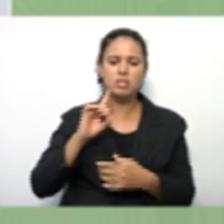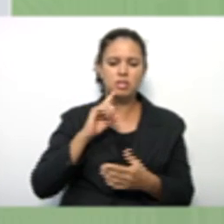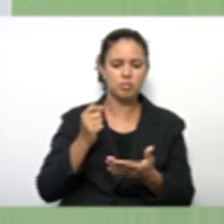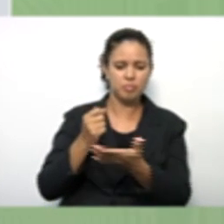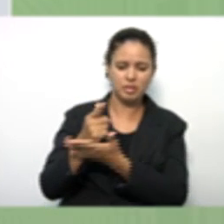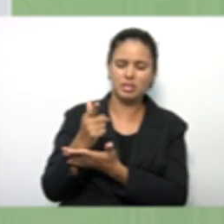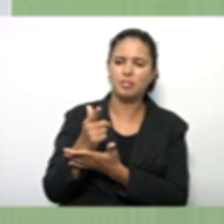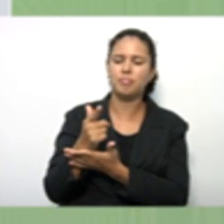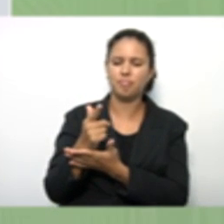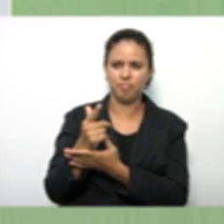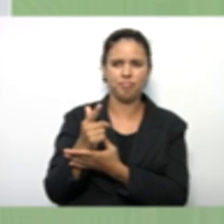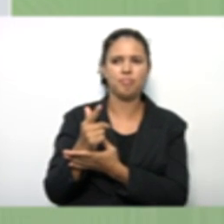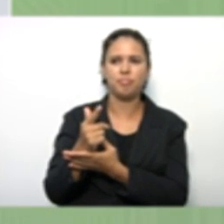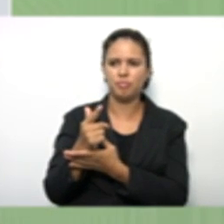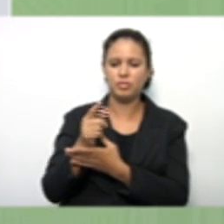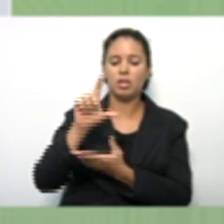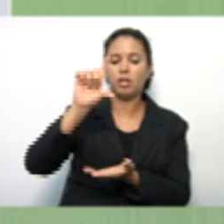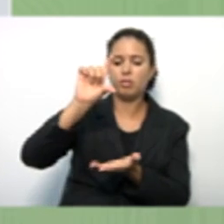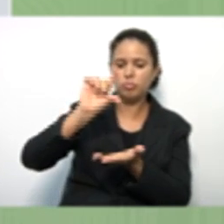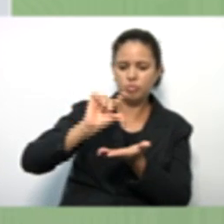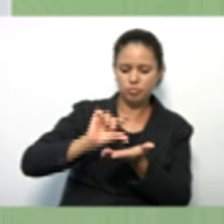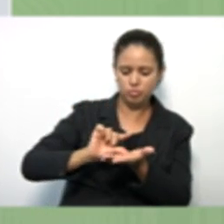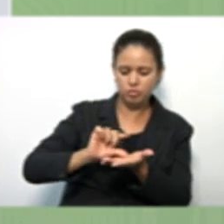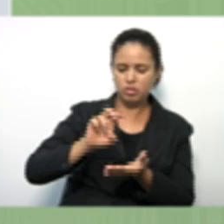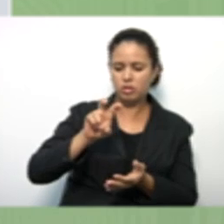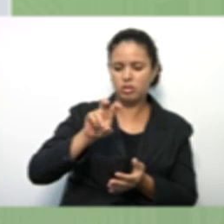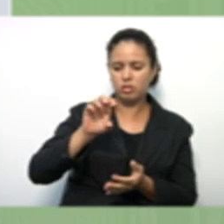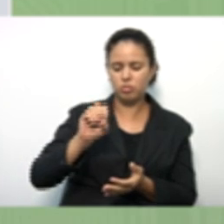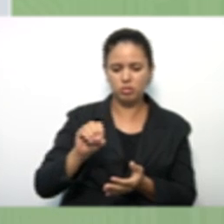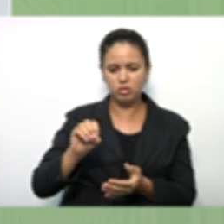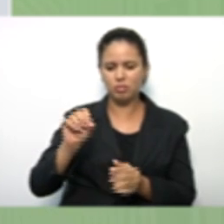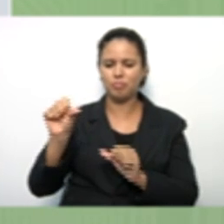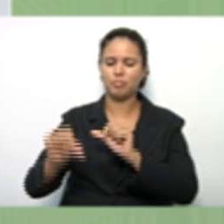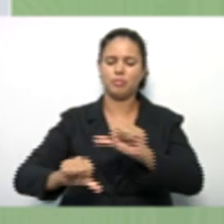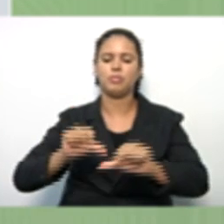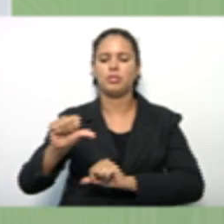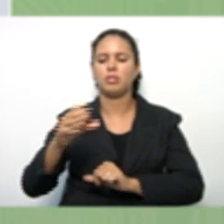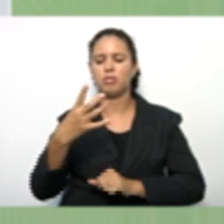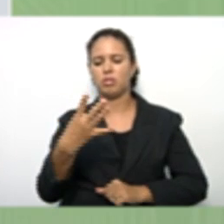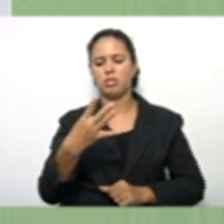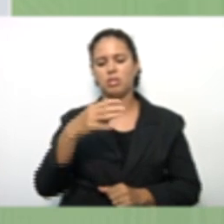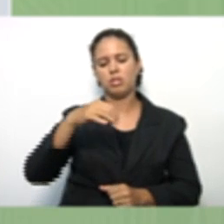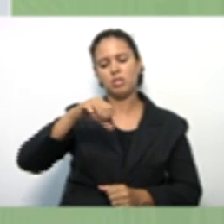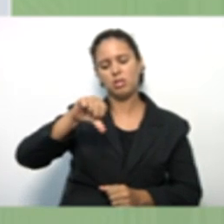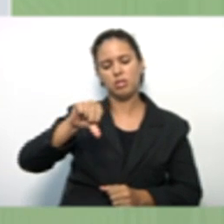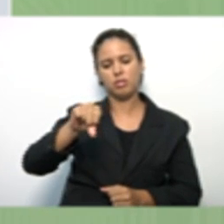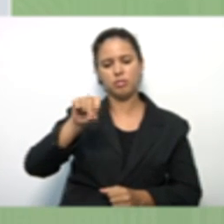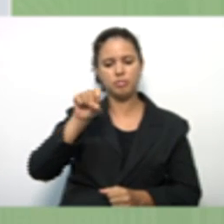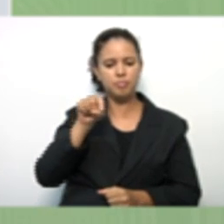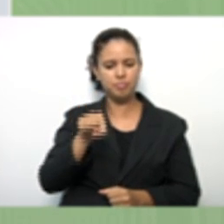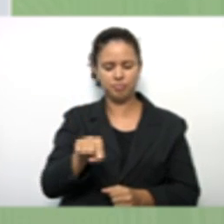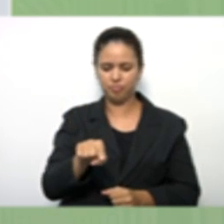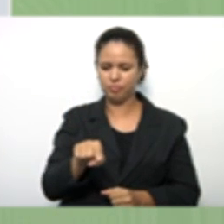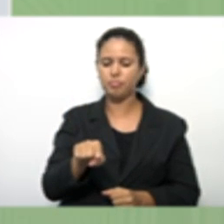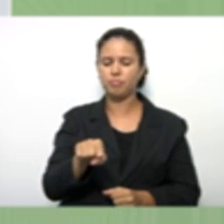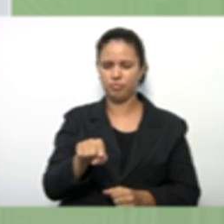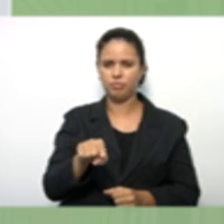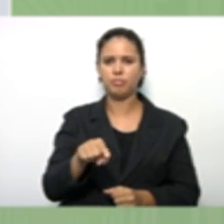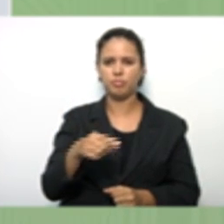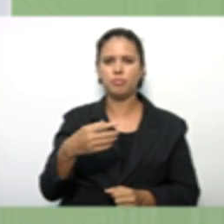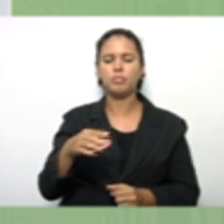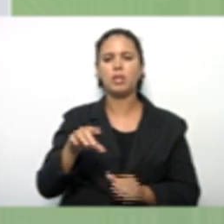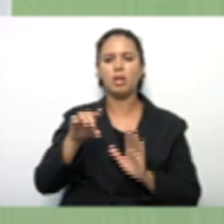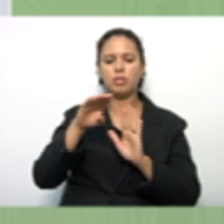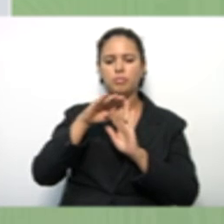as sobras, que era 50 mil, foi para 49 mil reais. E diminuiu